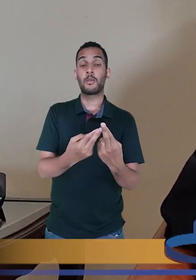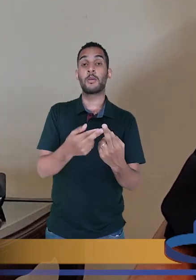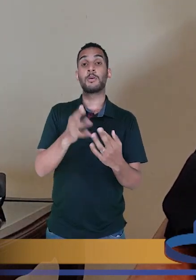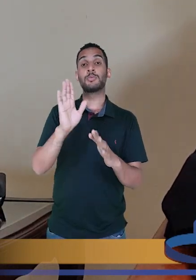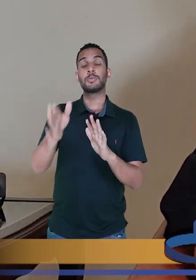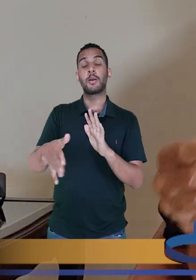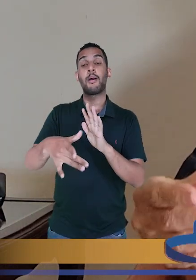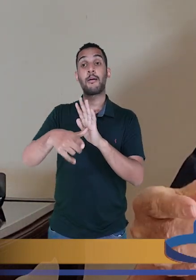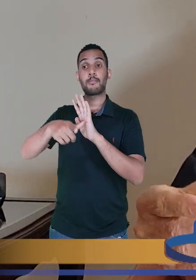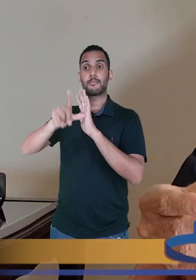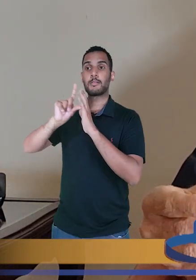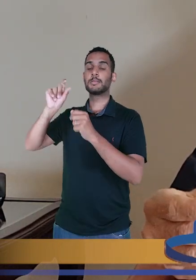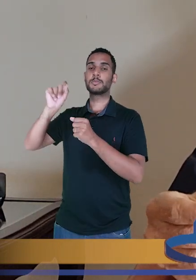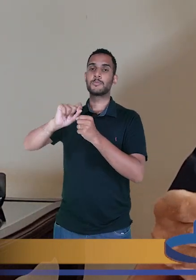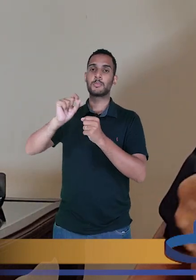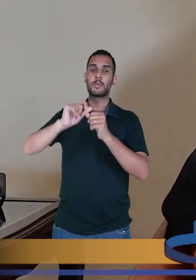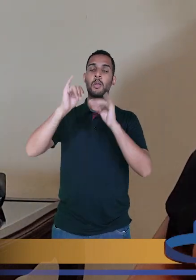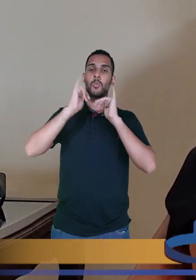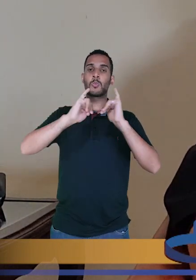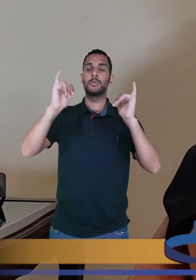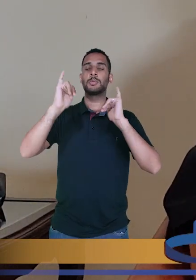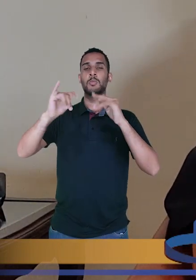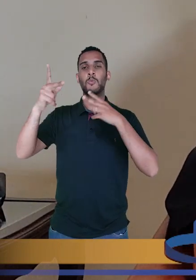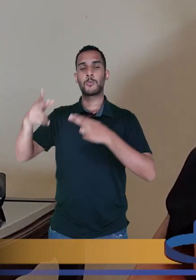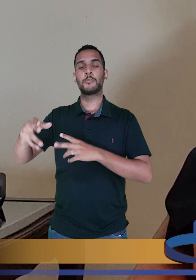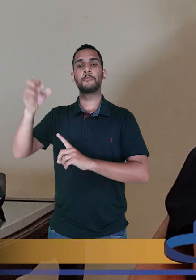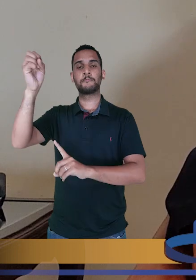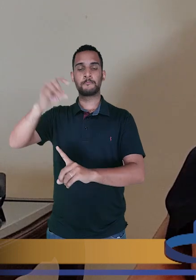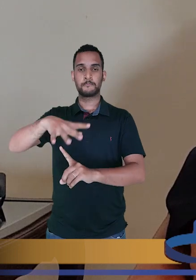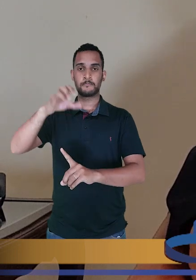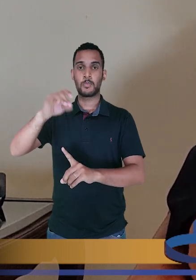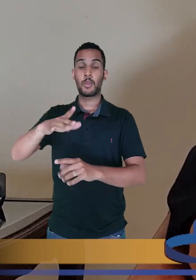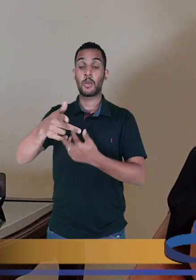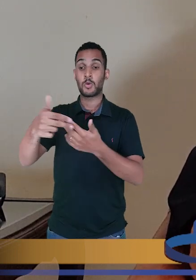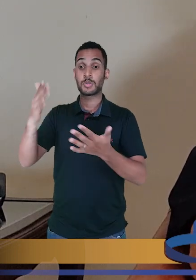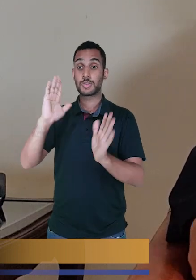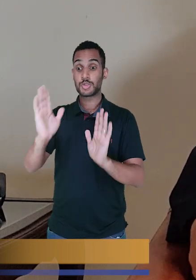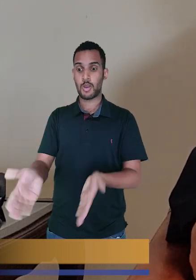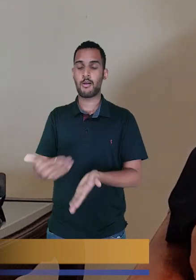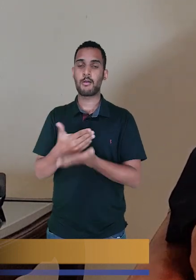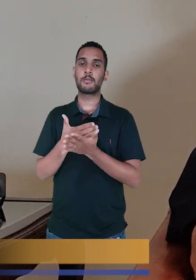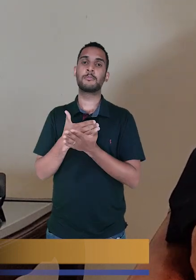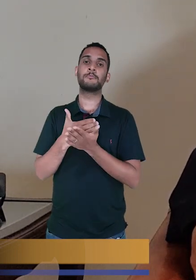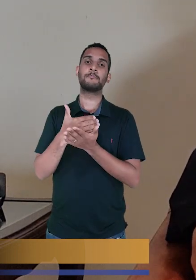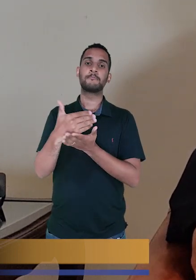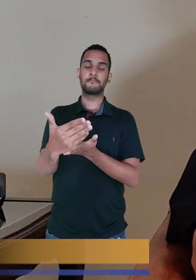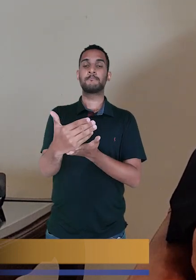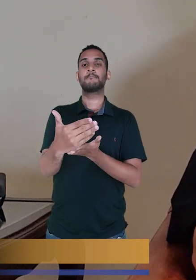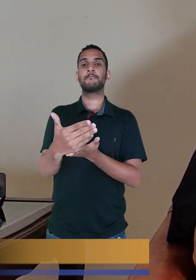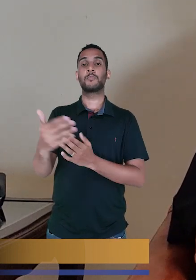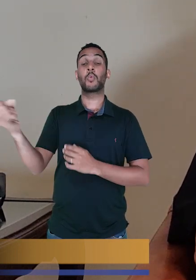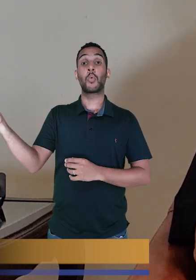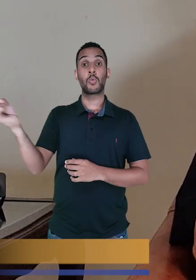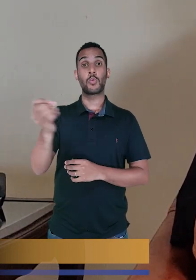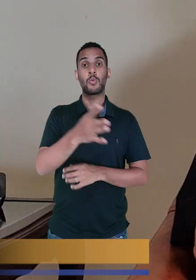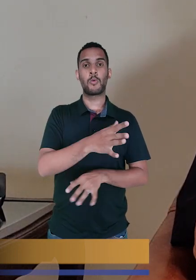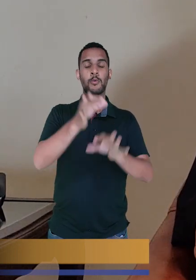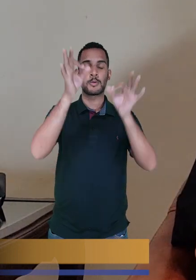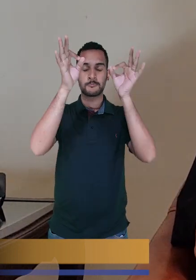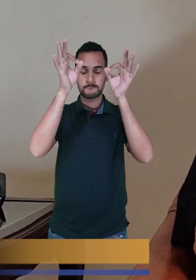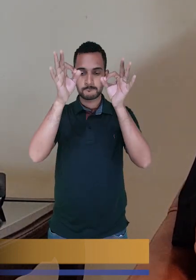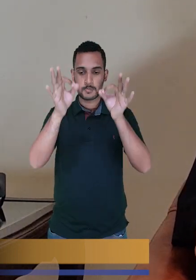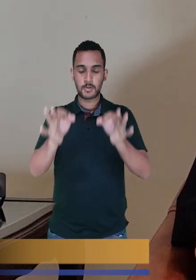antecipou com um gesto profético o que já estava sendo inaugurado, o novo